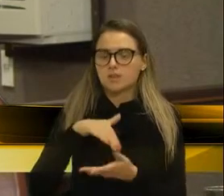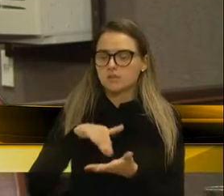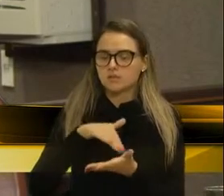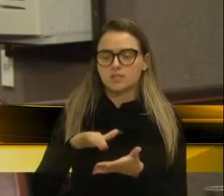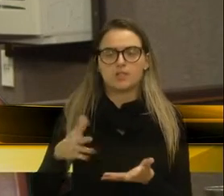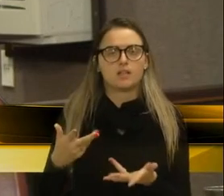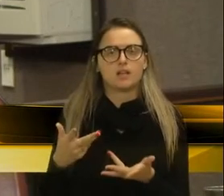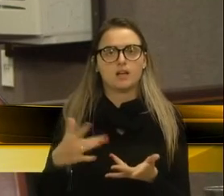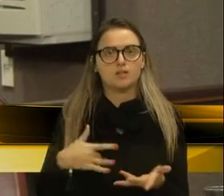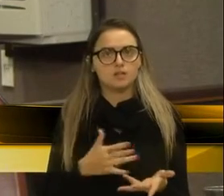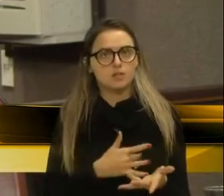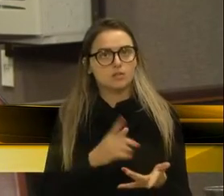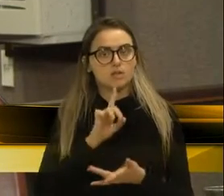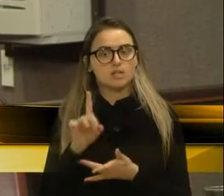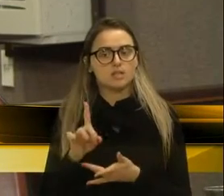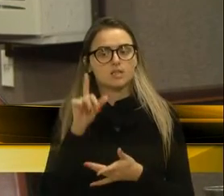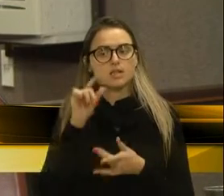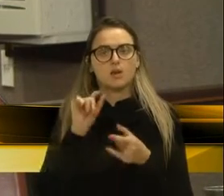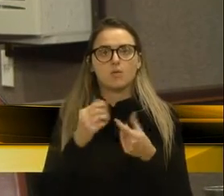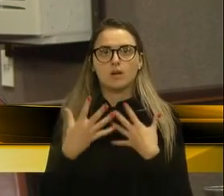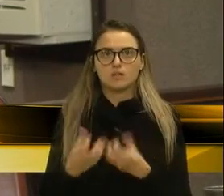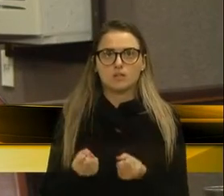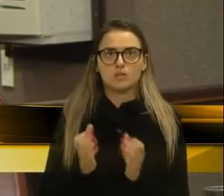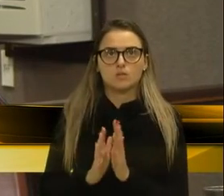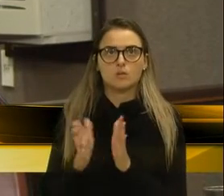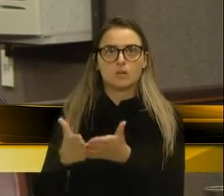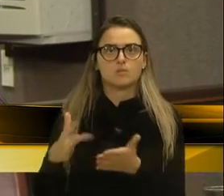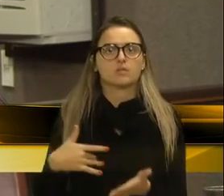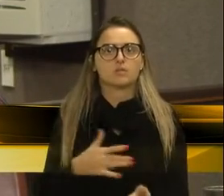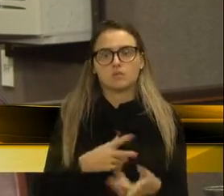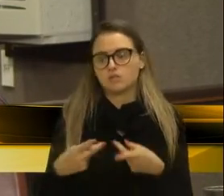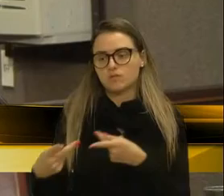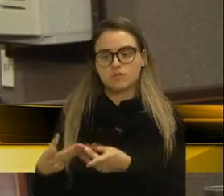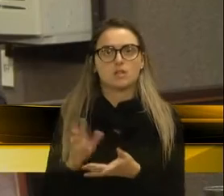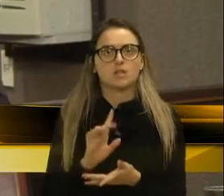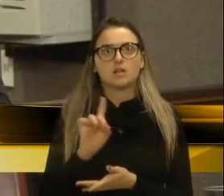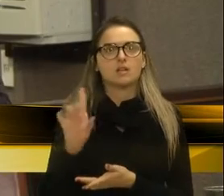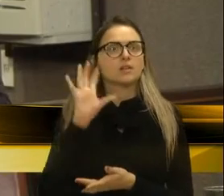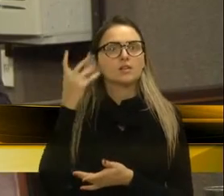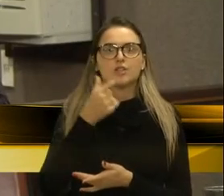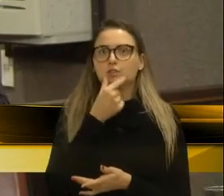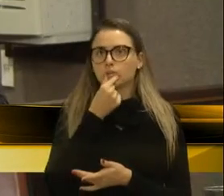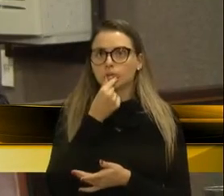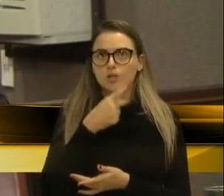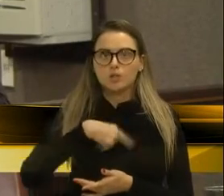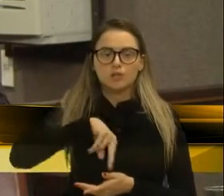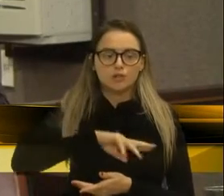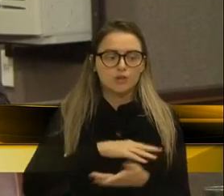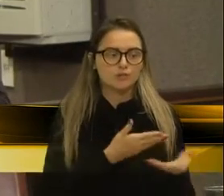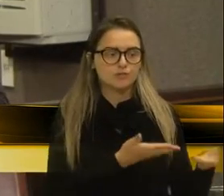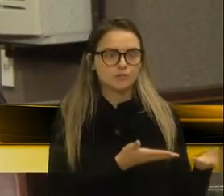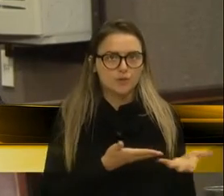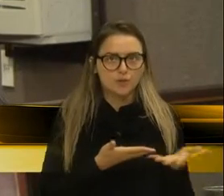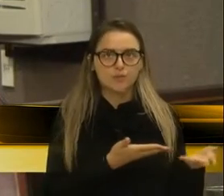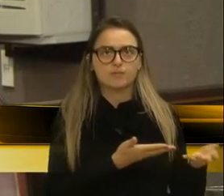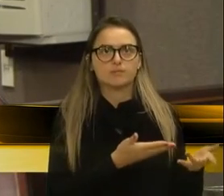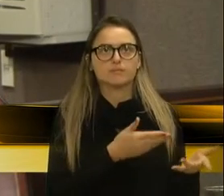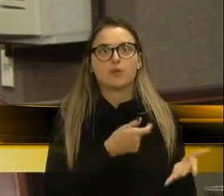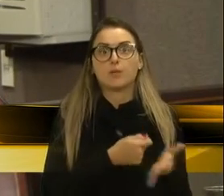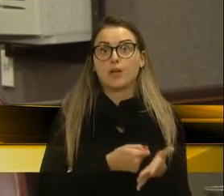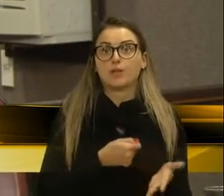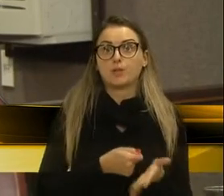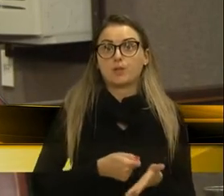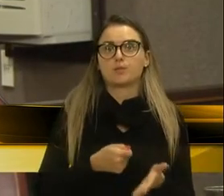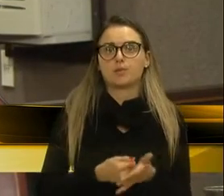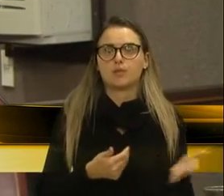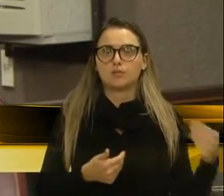abriram o postão 24 horas para que a comissão de saúde faça a visita. Não adianta, vereador Beltrão, a gente está convocando, eles dão essas explicações